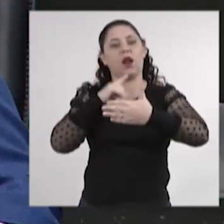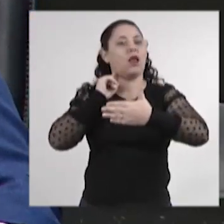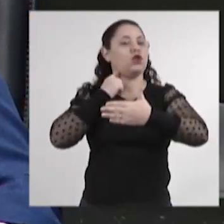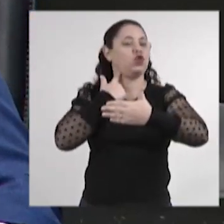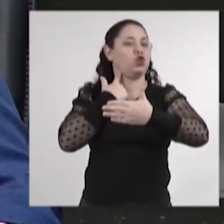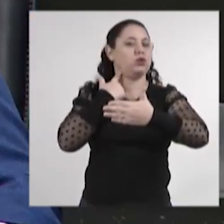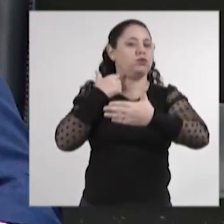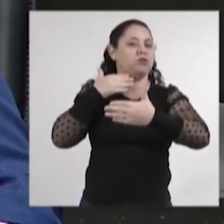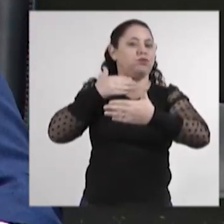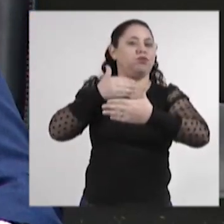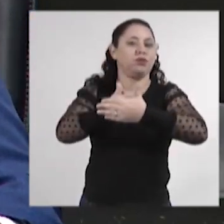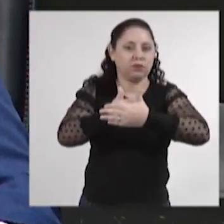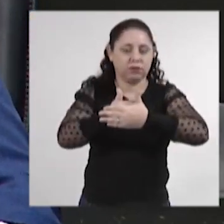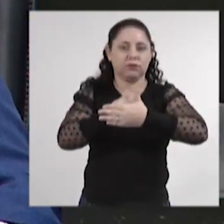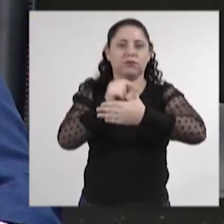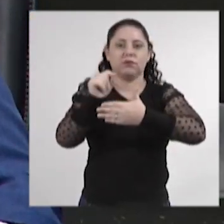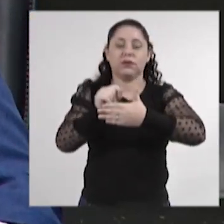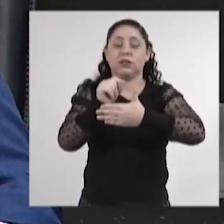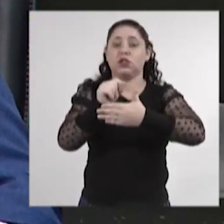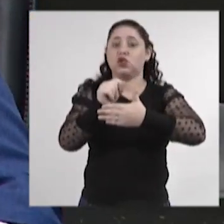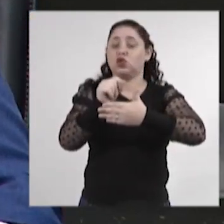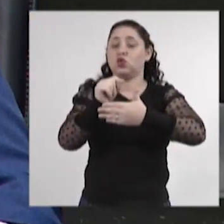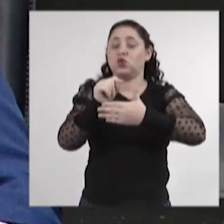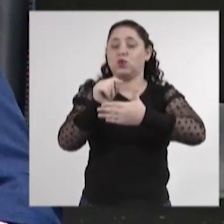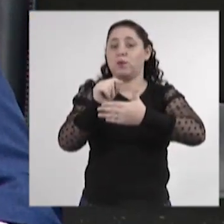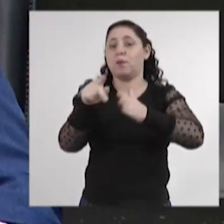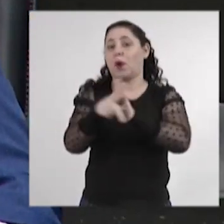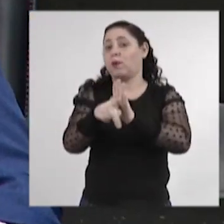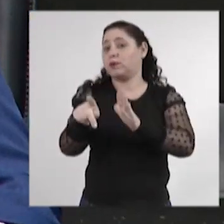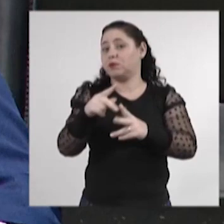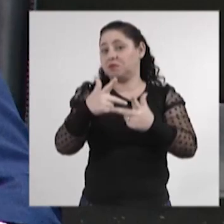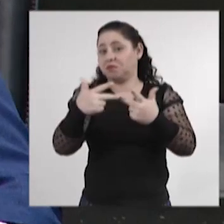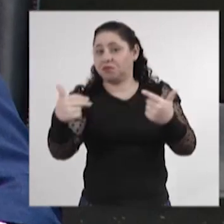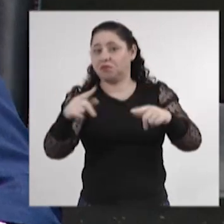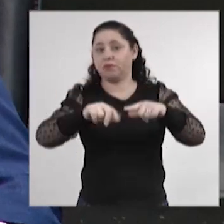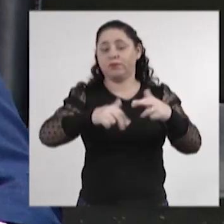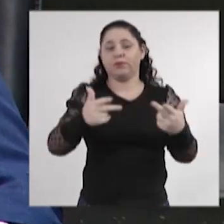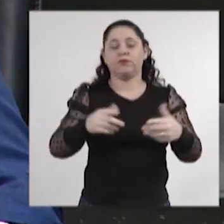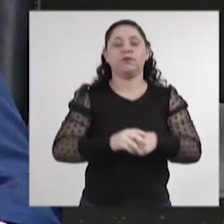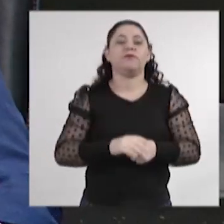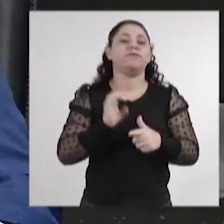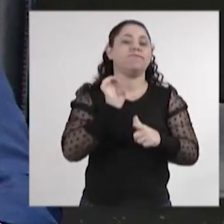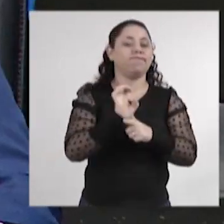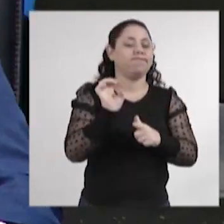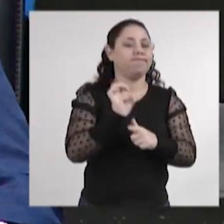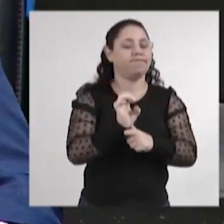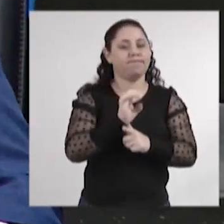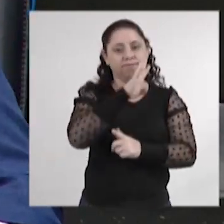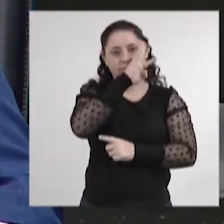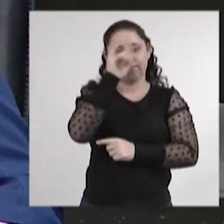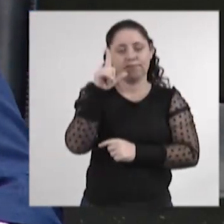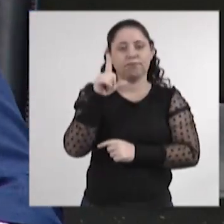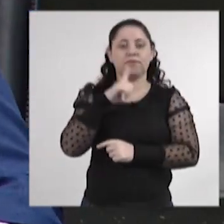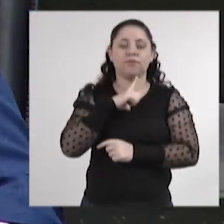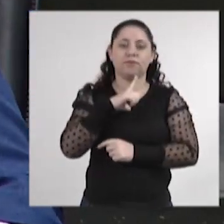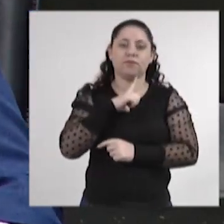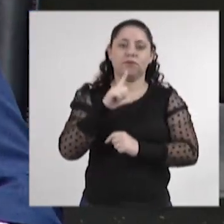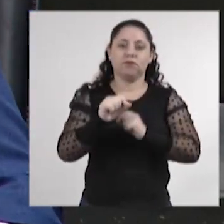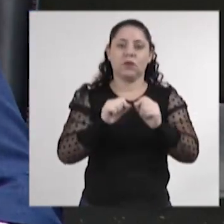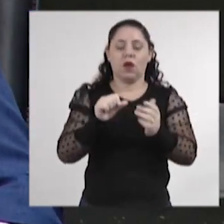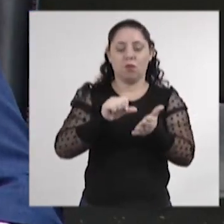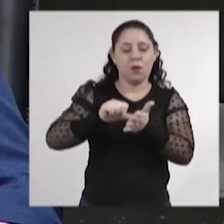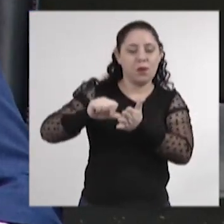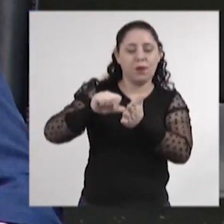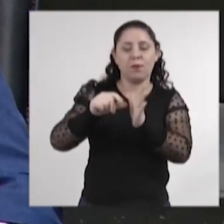de Brumadinho estourada, de sedimentos. E o Estado do Mato Grosso do Sul, através da sua